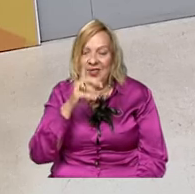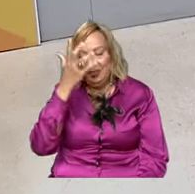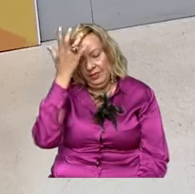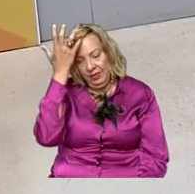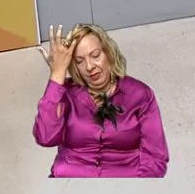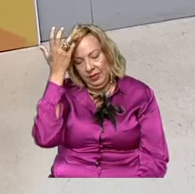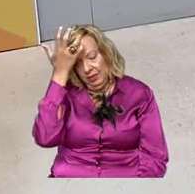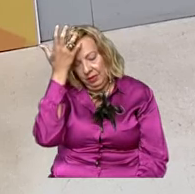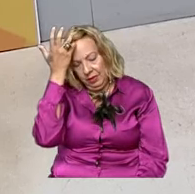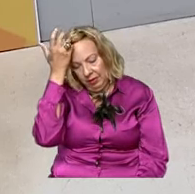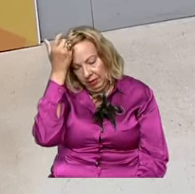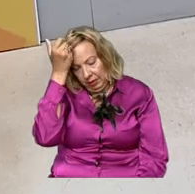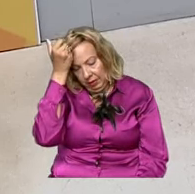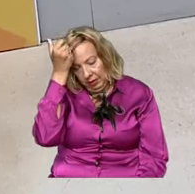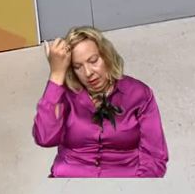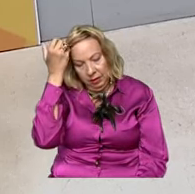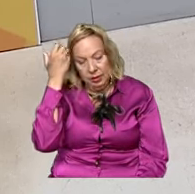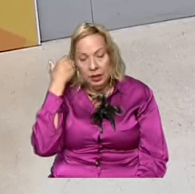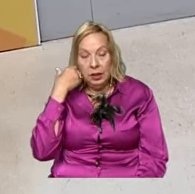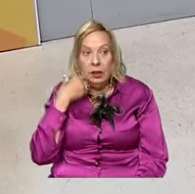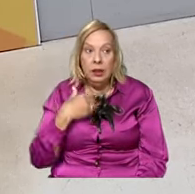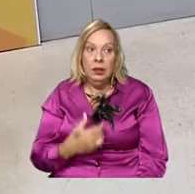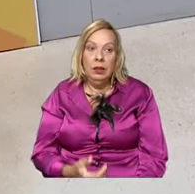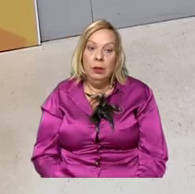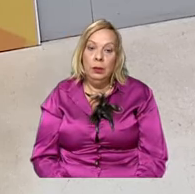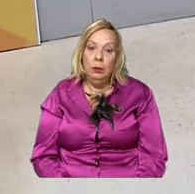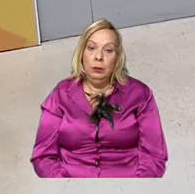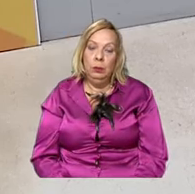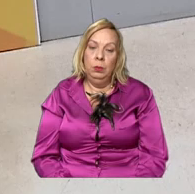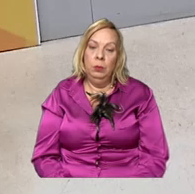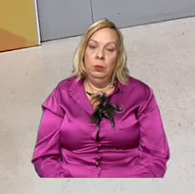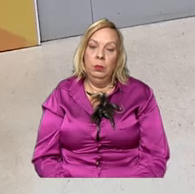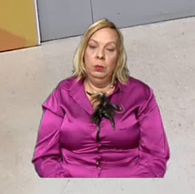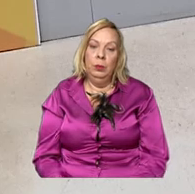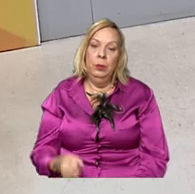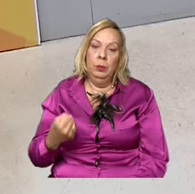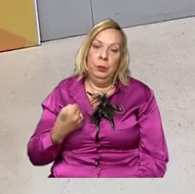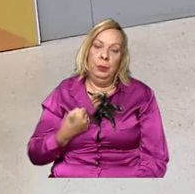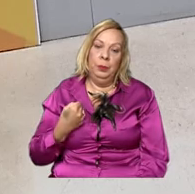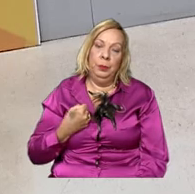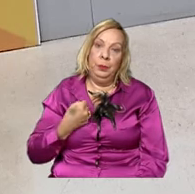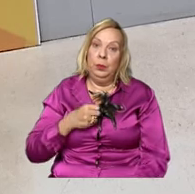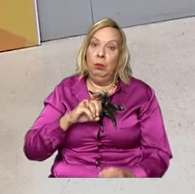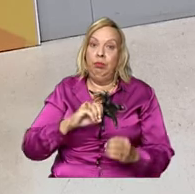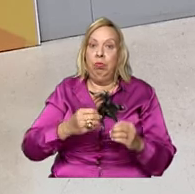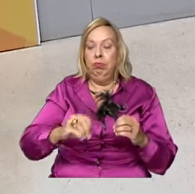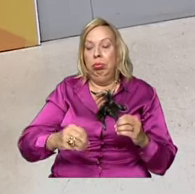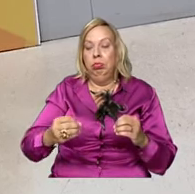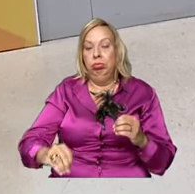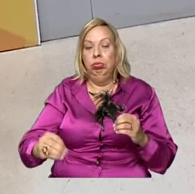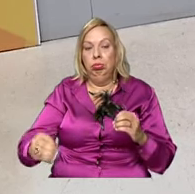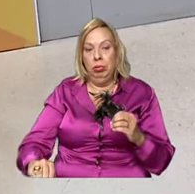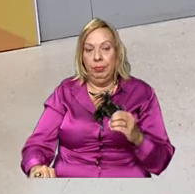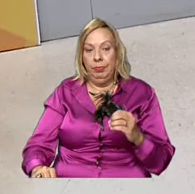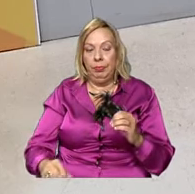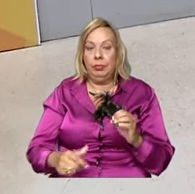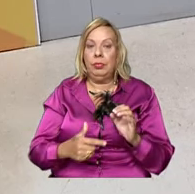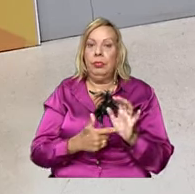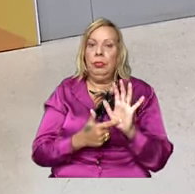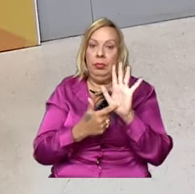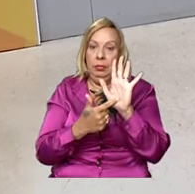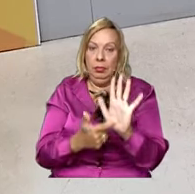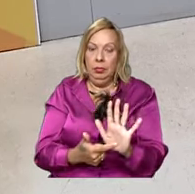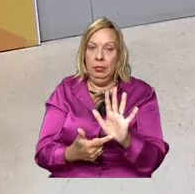mil reais em um só prêmio. Opa, Clarinha, a bolinha caiu. Mostra lá para a auditoria que confirma então.